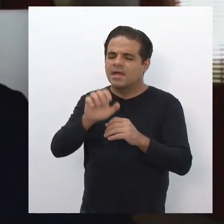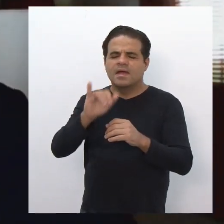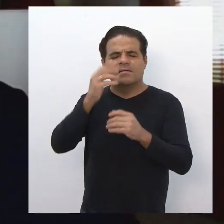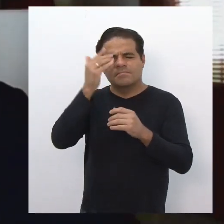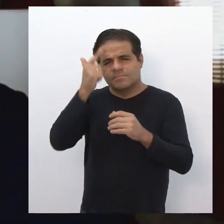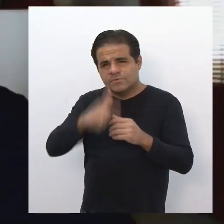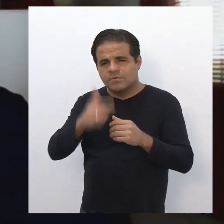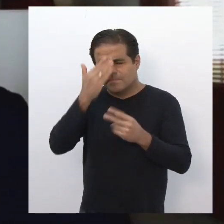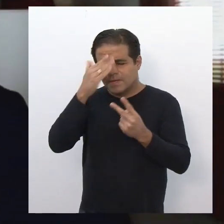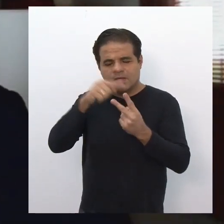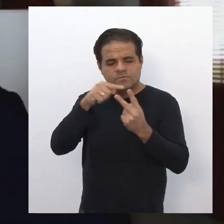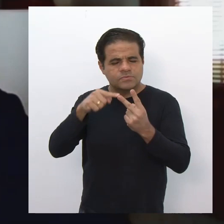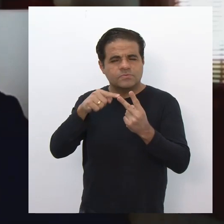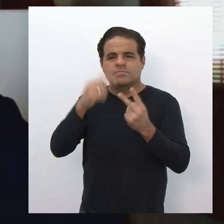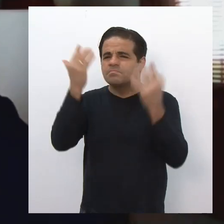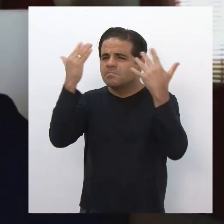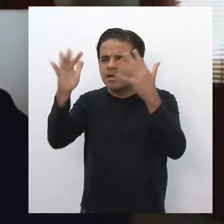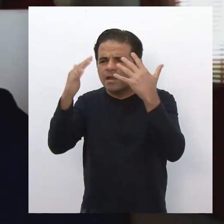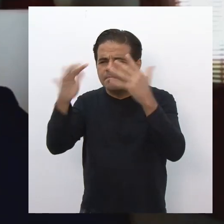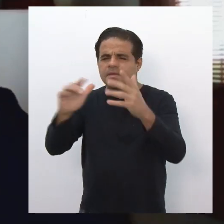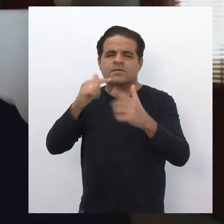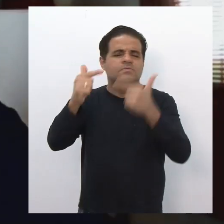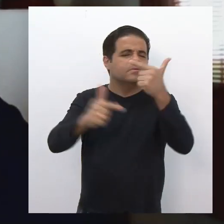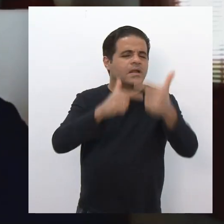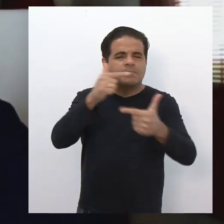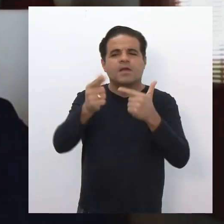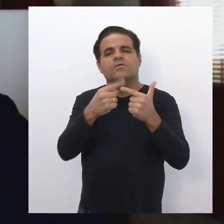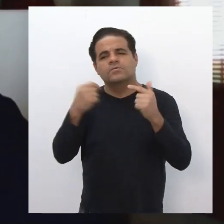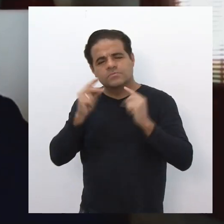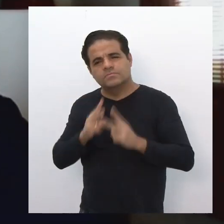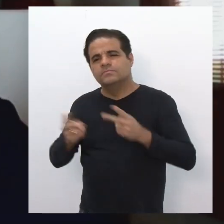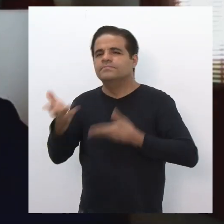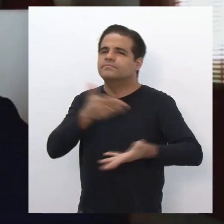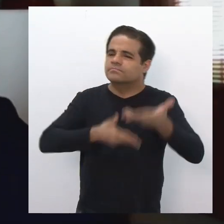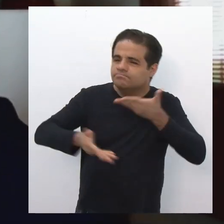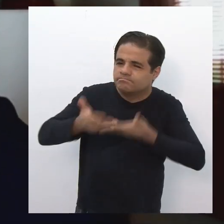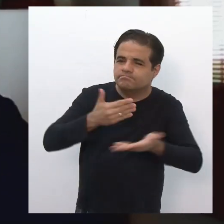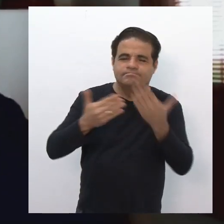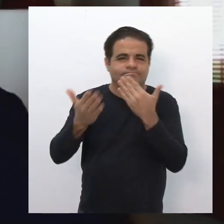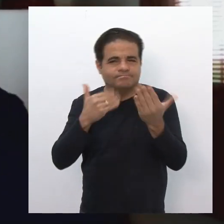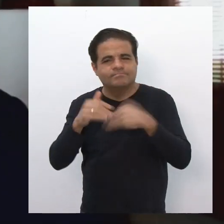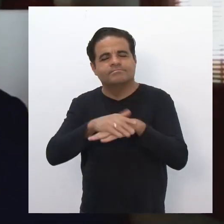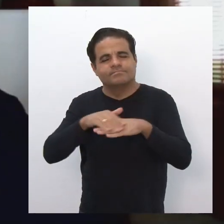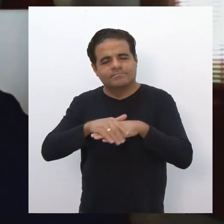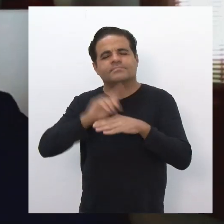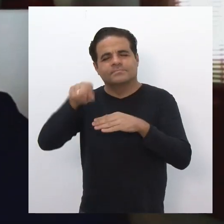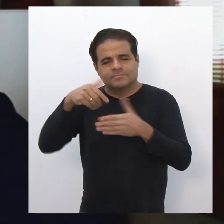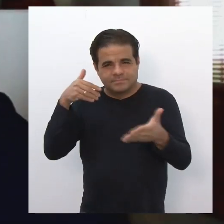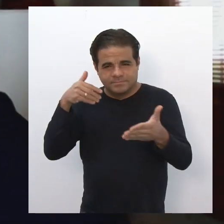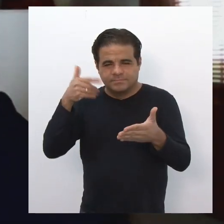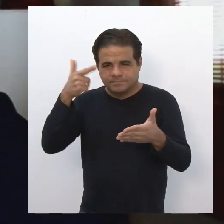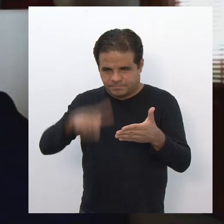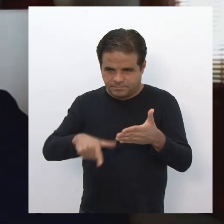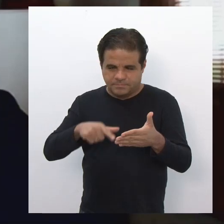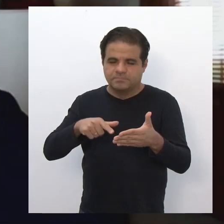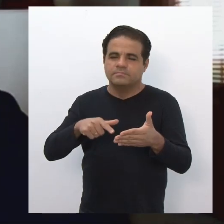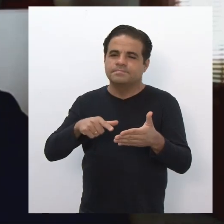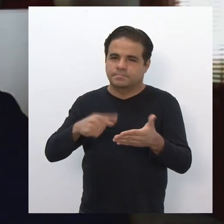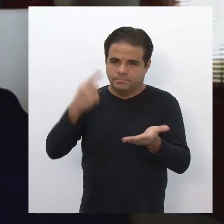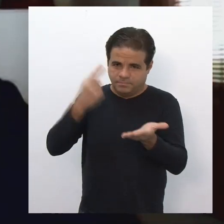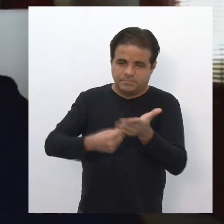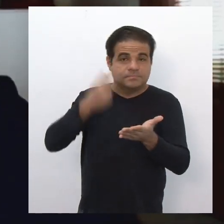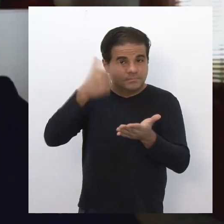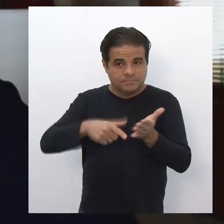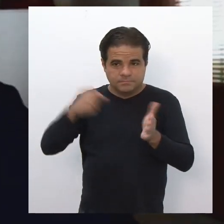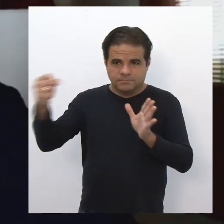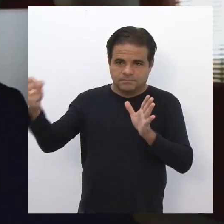Pierre Diego, parabéns pelo trabalho, a gente continua aí trocando figurinhas, em breve você estará aqui conosco,